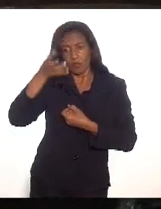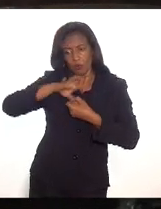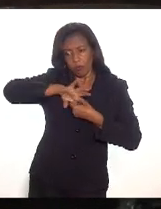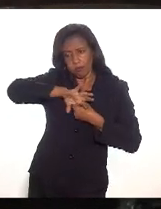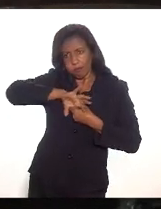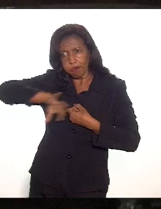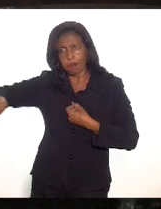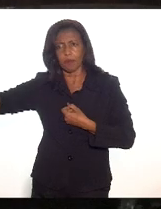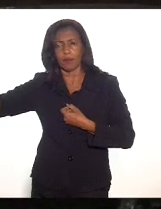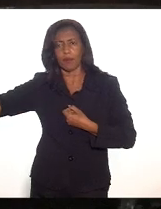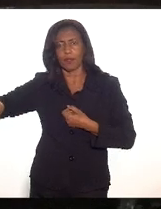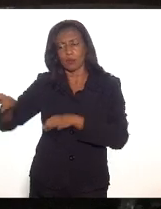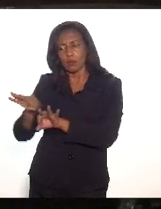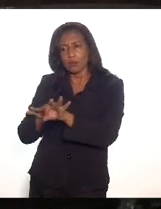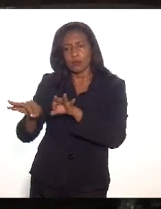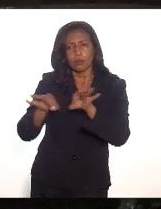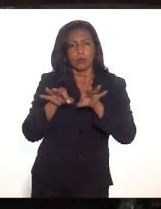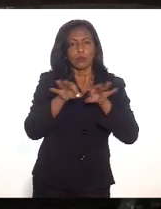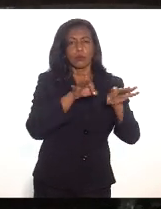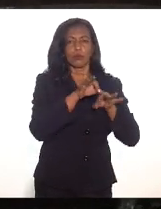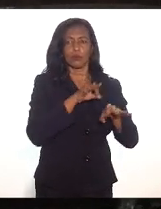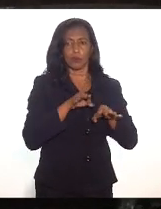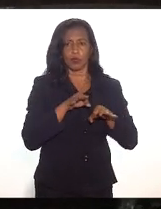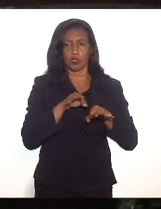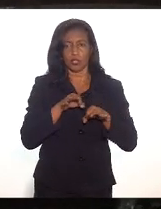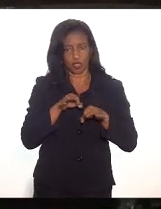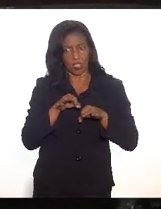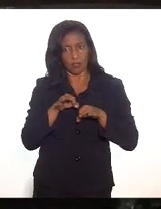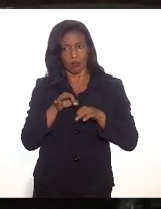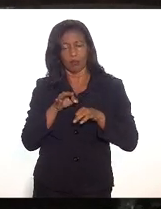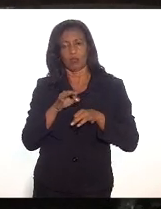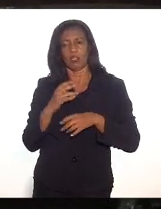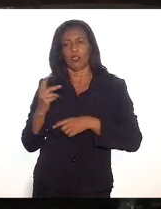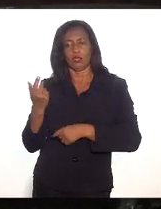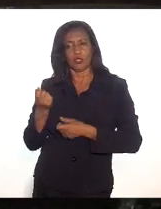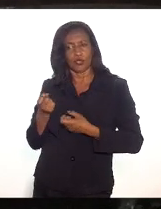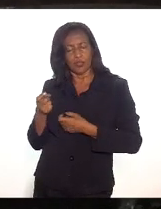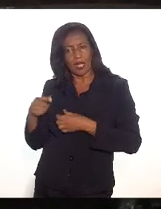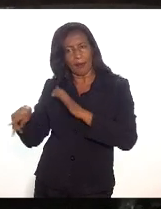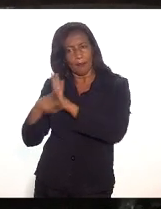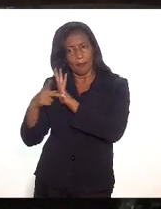retirados do projeto de concessão iniciativa privada